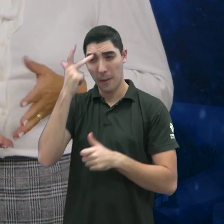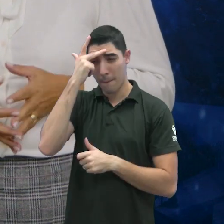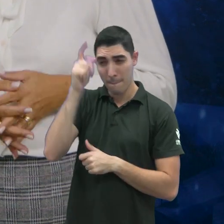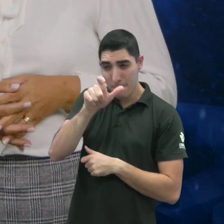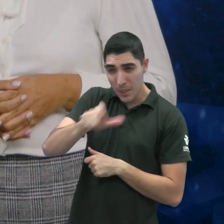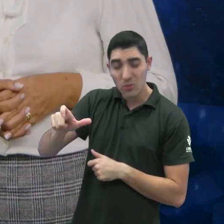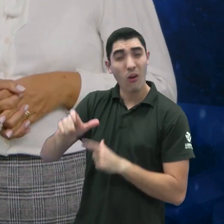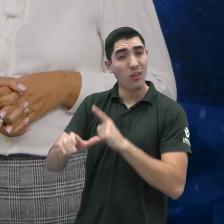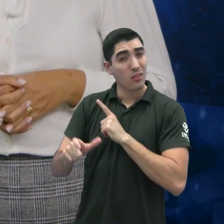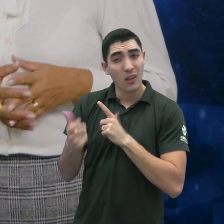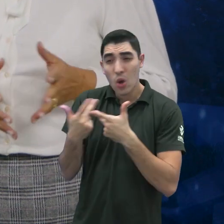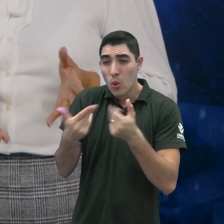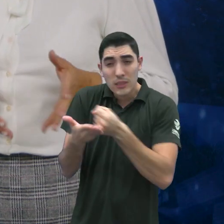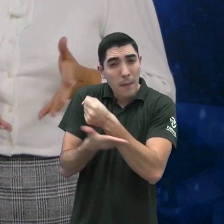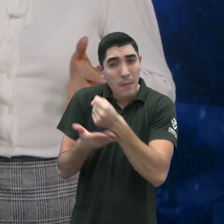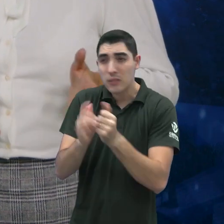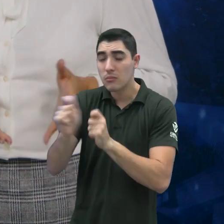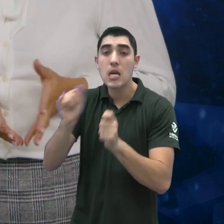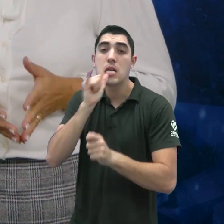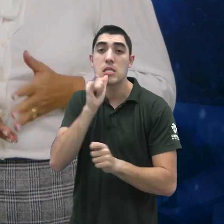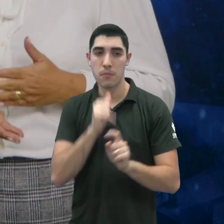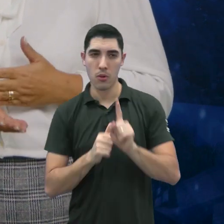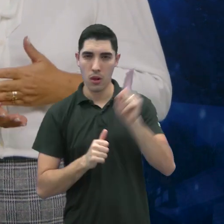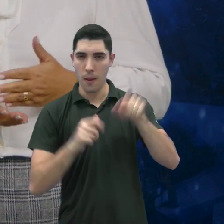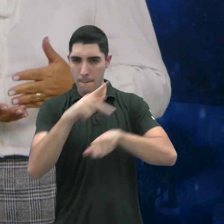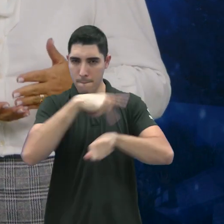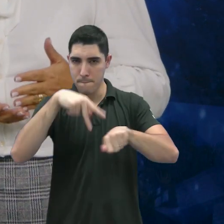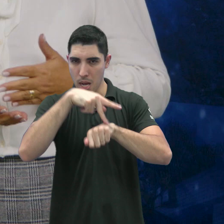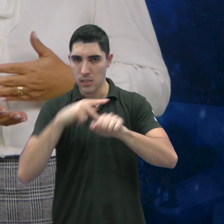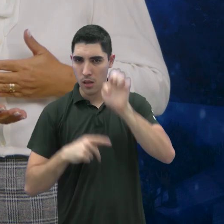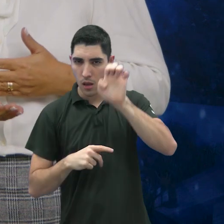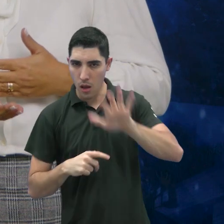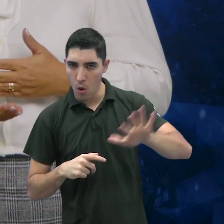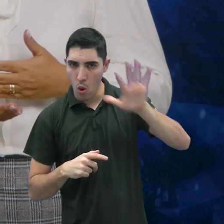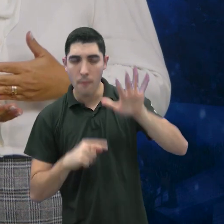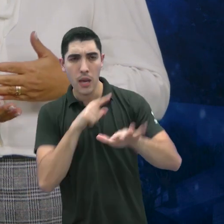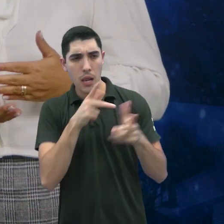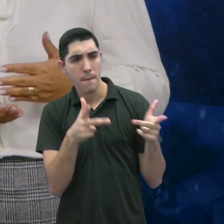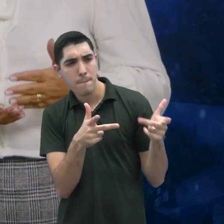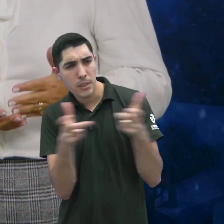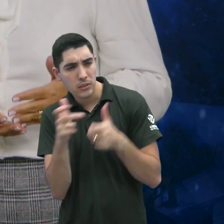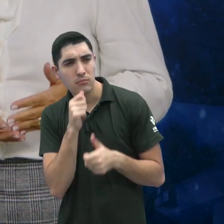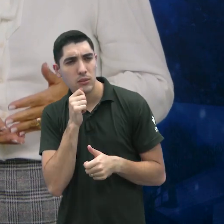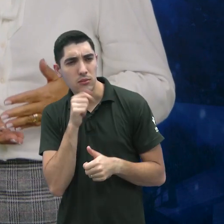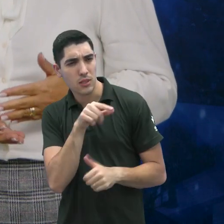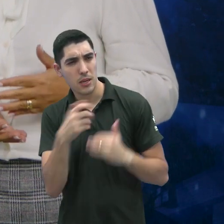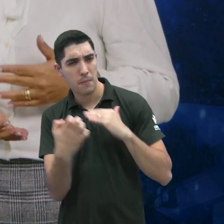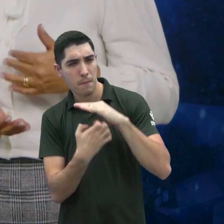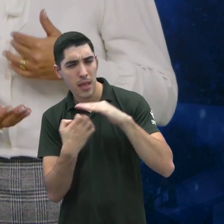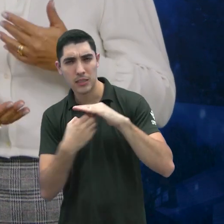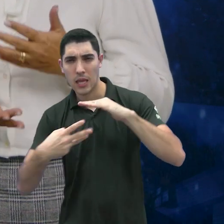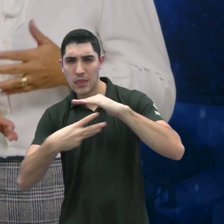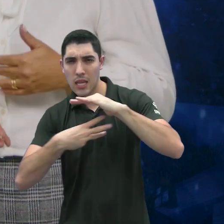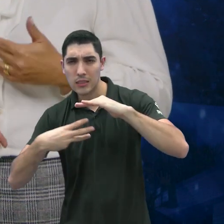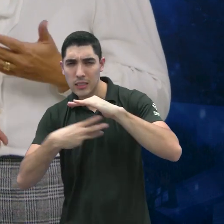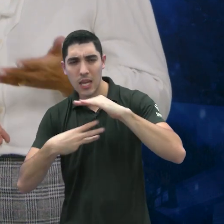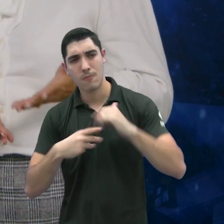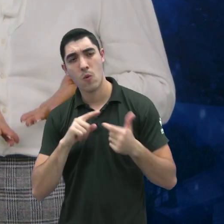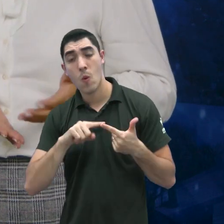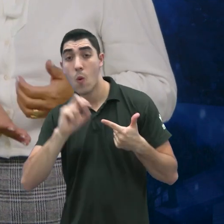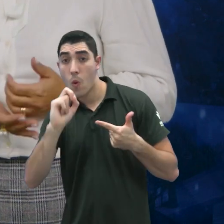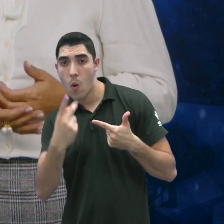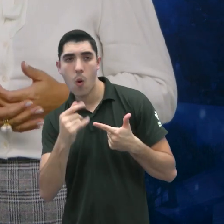básicas, como alguns países da Europa já estão estabelecendo nessas questões de terceirização ou até mesmo